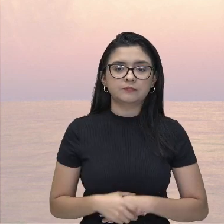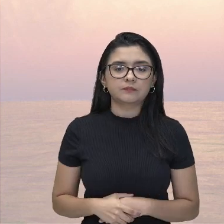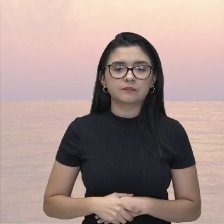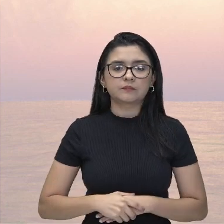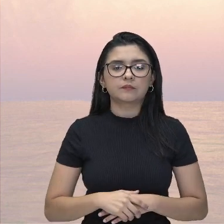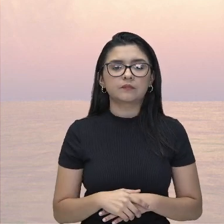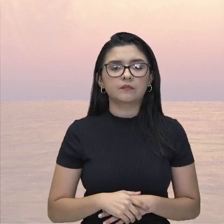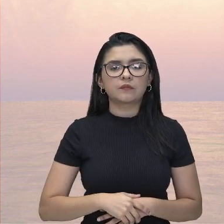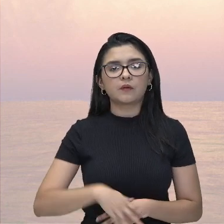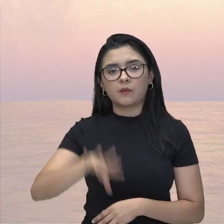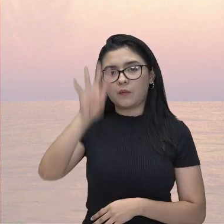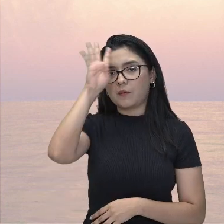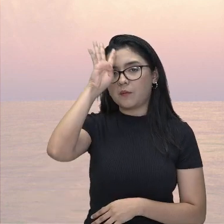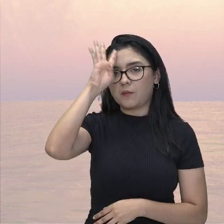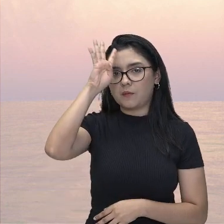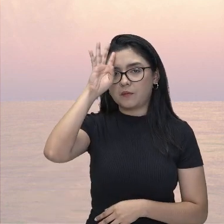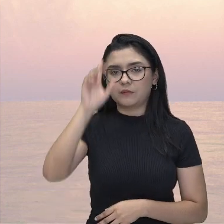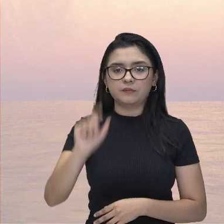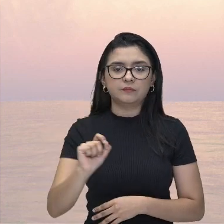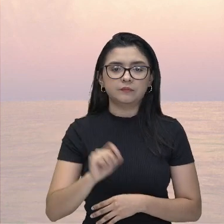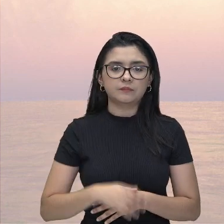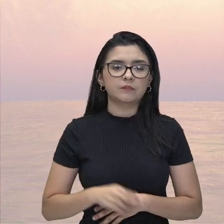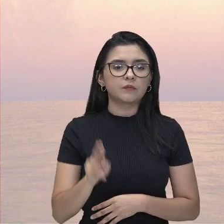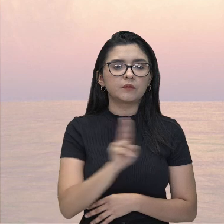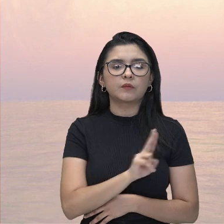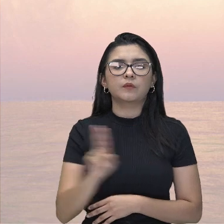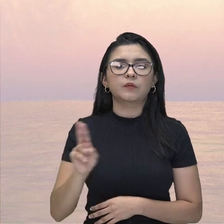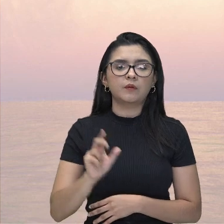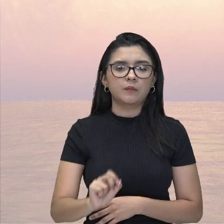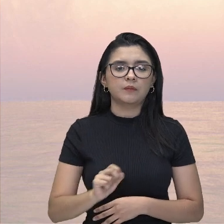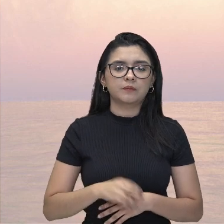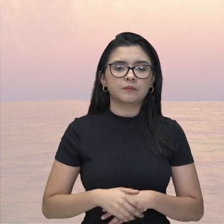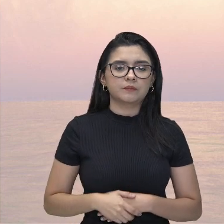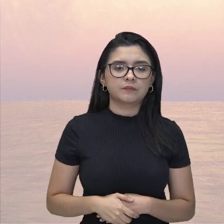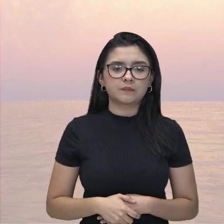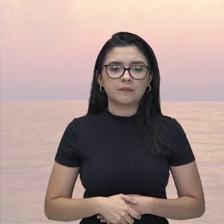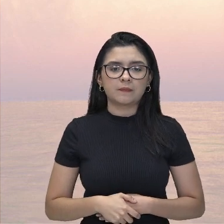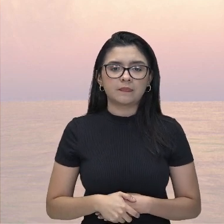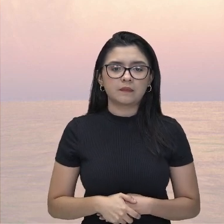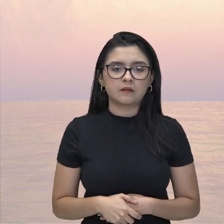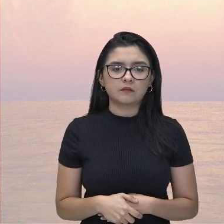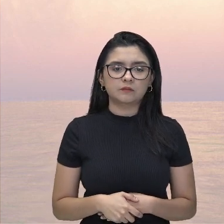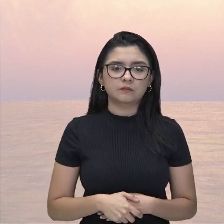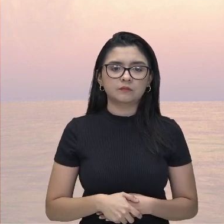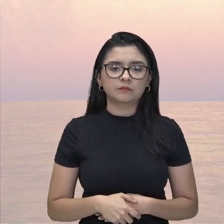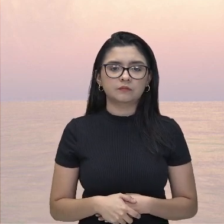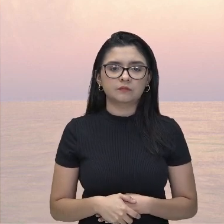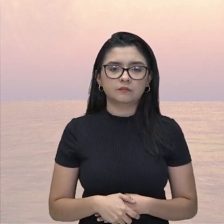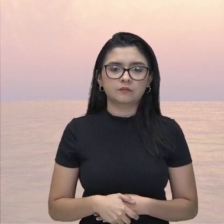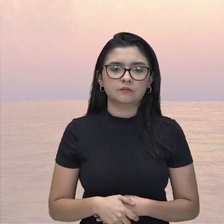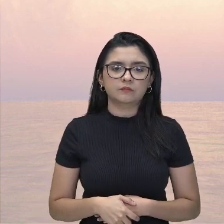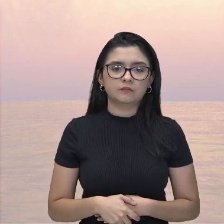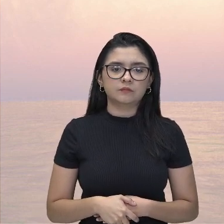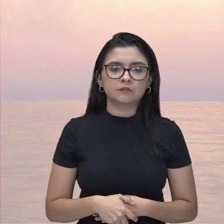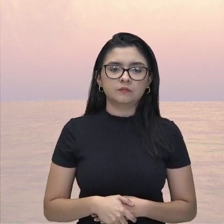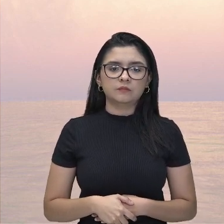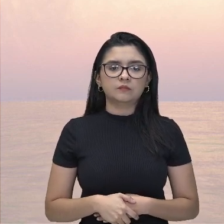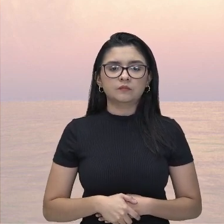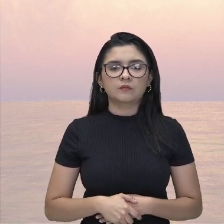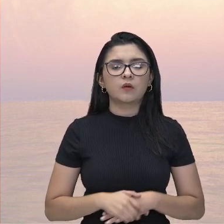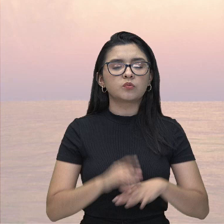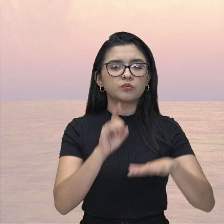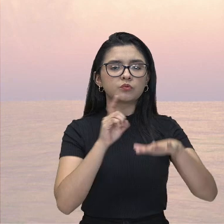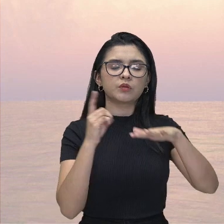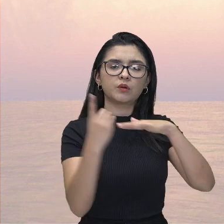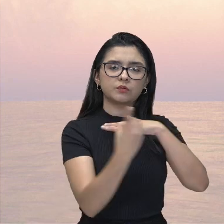cuarto f h a Júpiter dees dos Deuses né